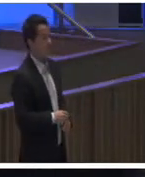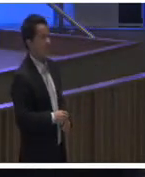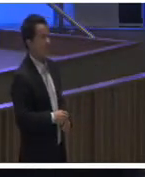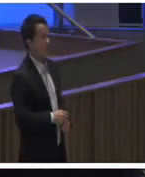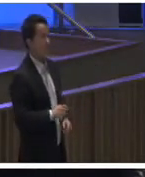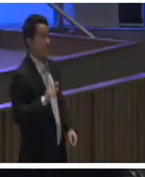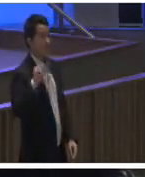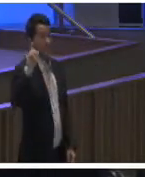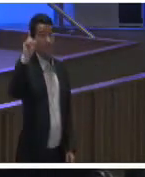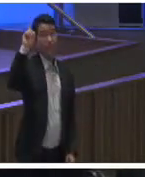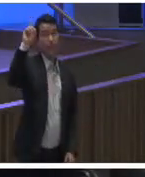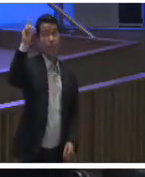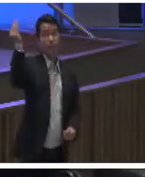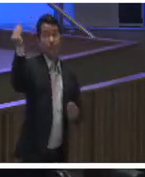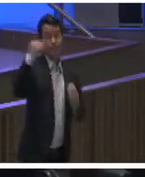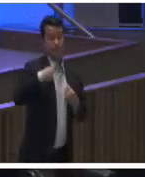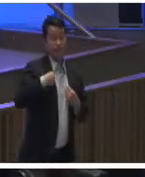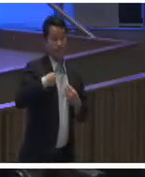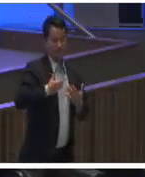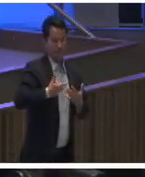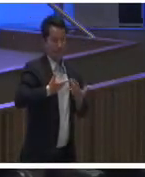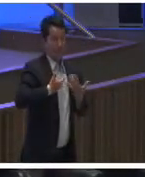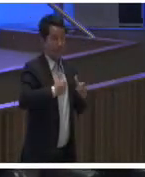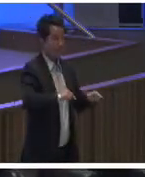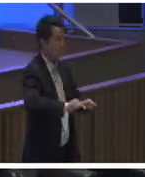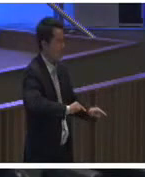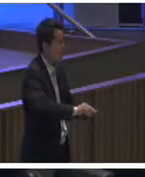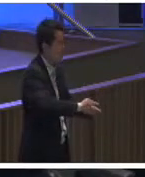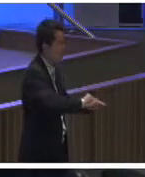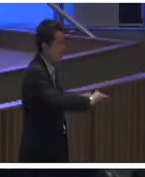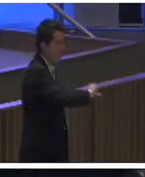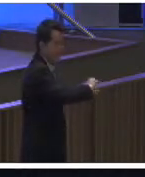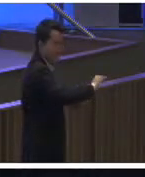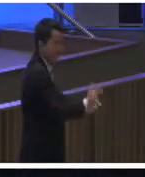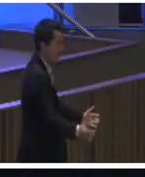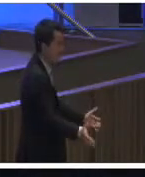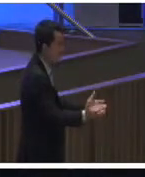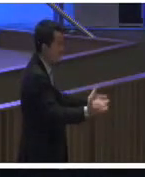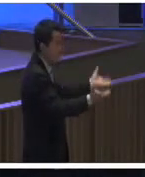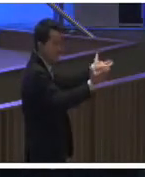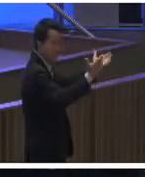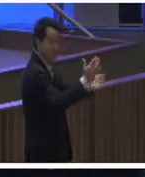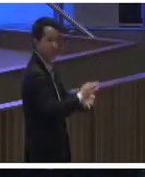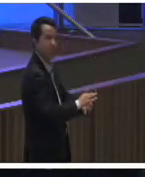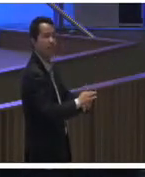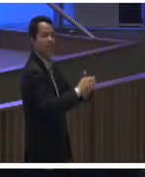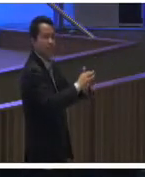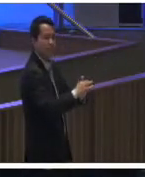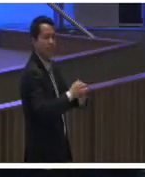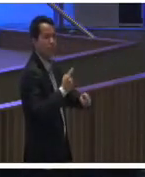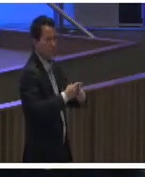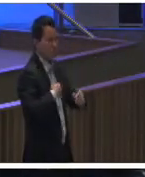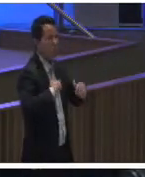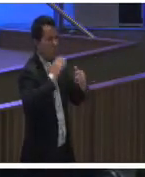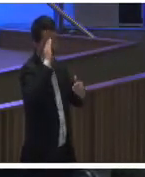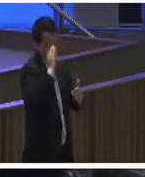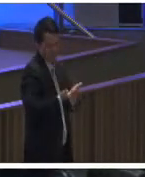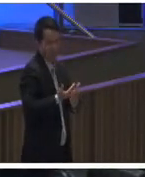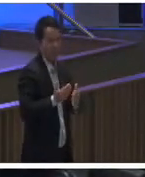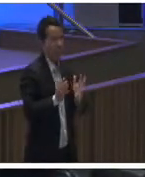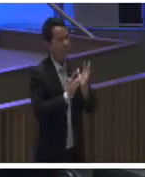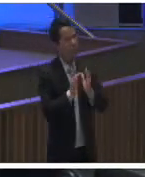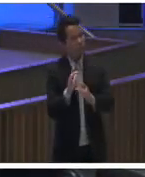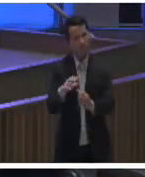está baseada primeiro no senhorio de Cristo, onde eu vou mortificar a minha carne e deixar Jesus ser o Senhor da